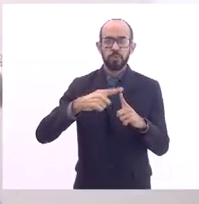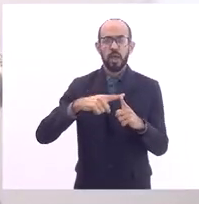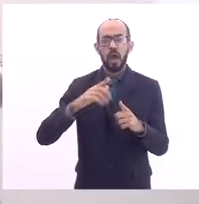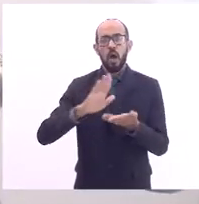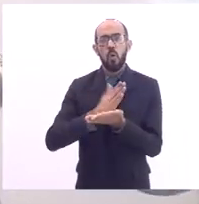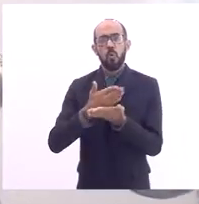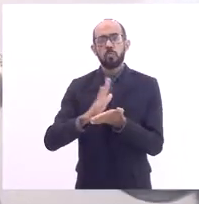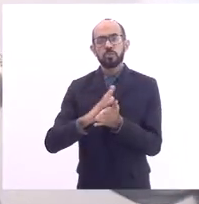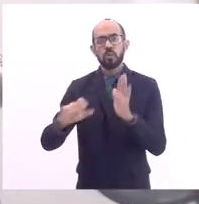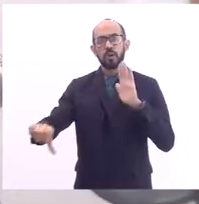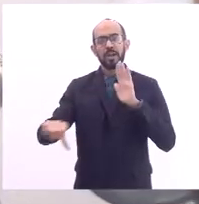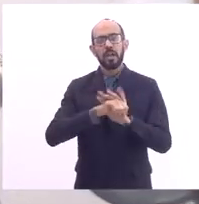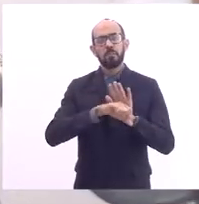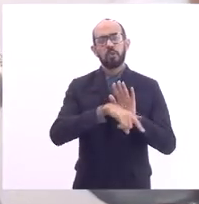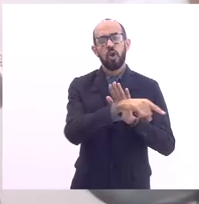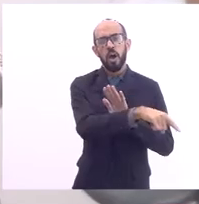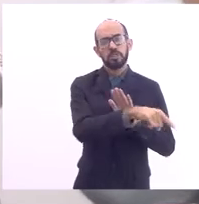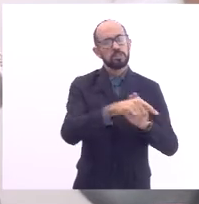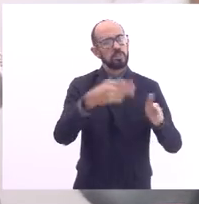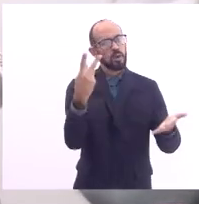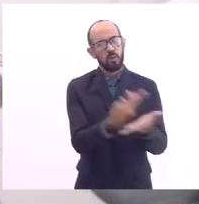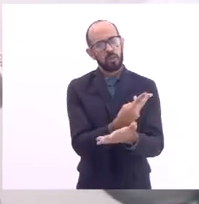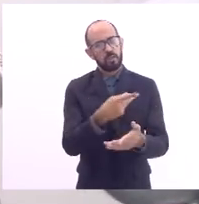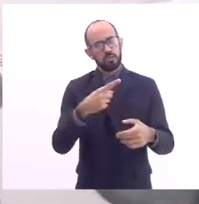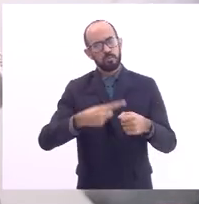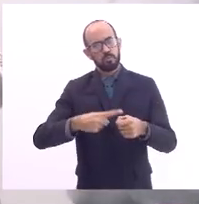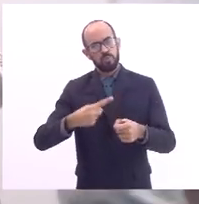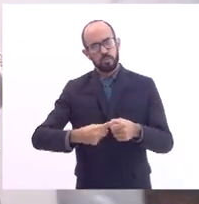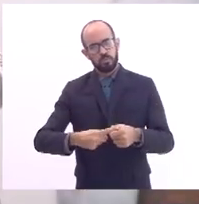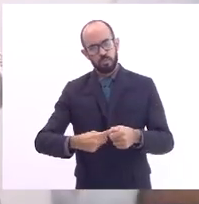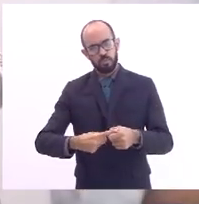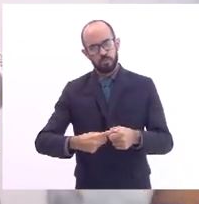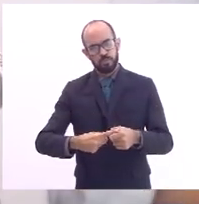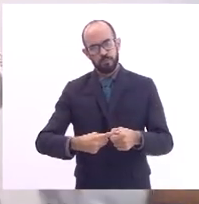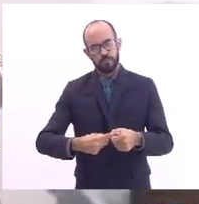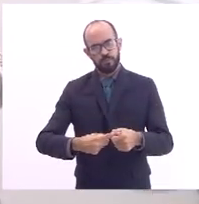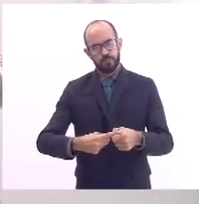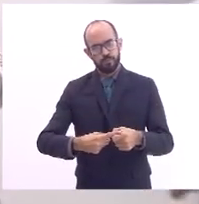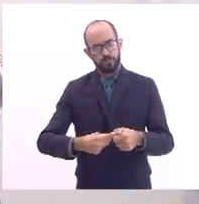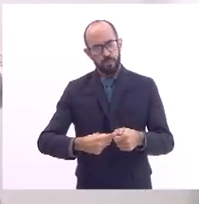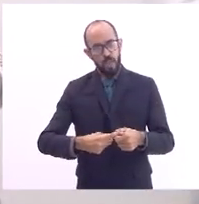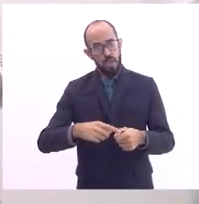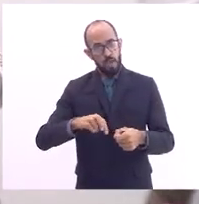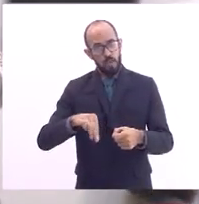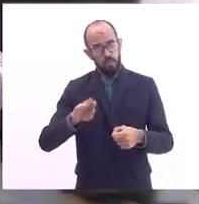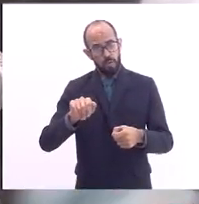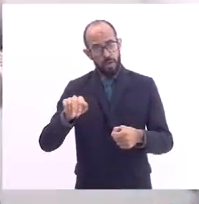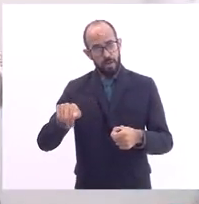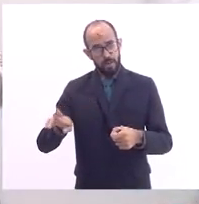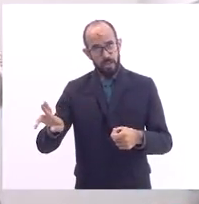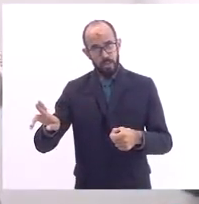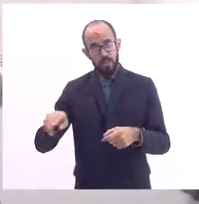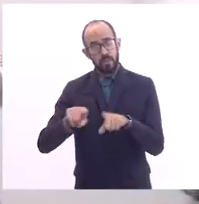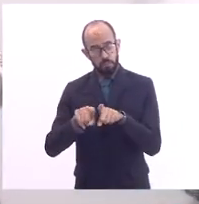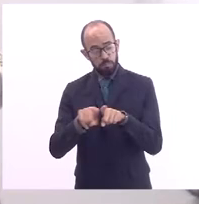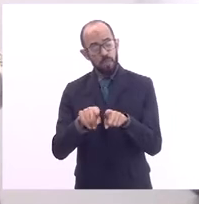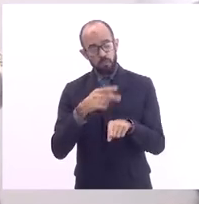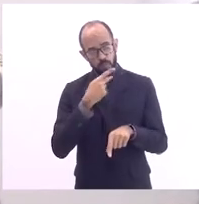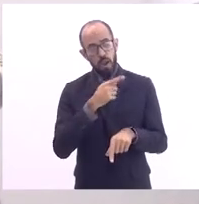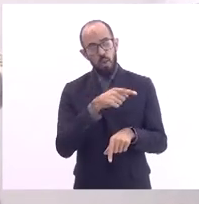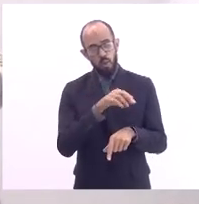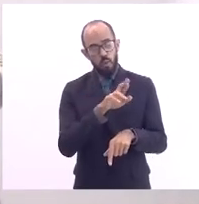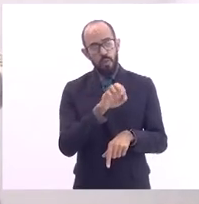acontecem nas cidades. E isso, Wagner, você colocou na sua fala, o Renan também falou na dele, é muito em razão